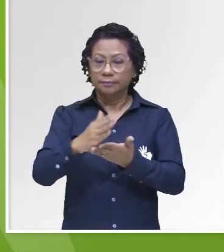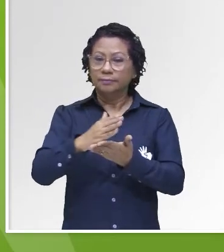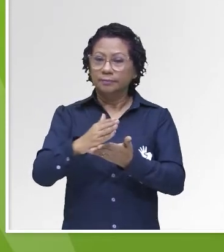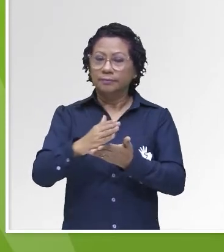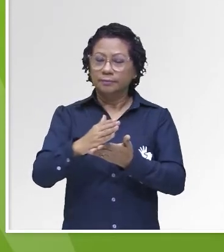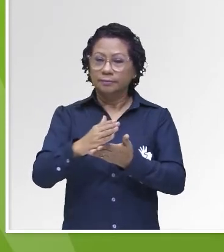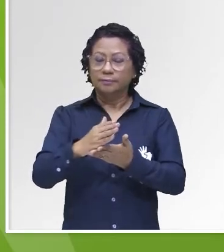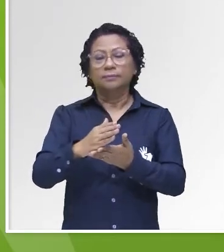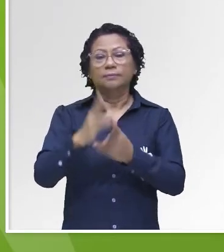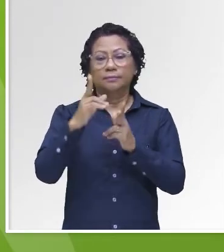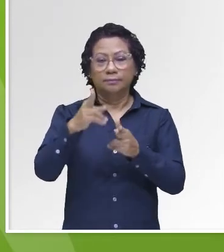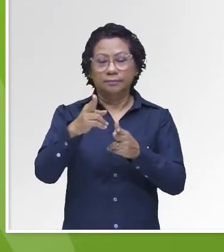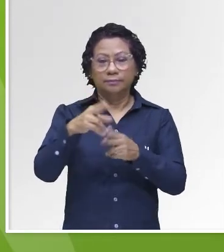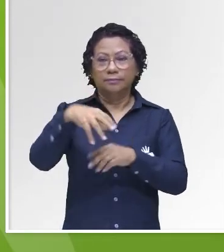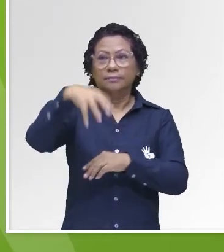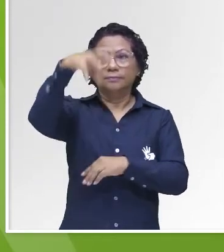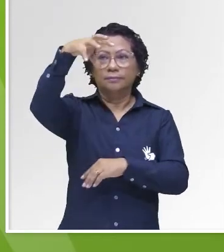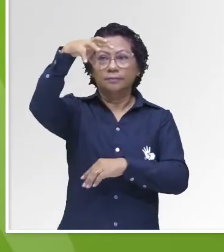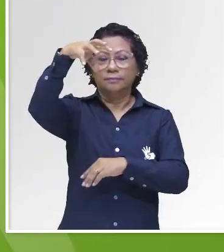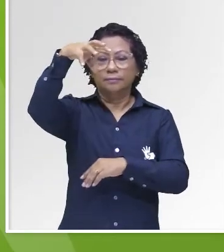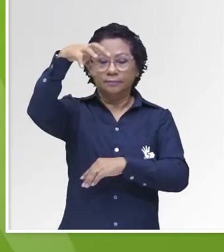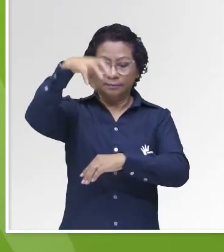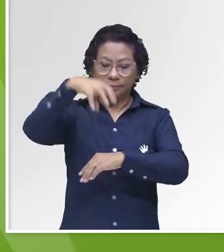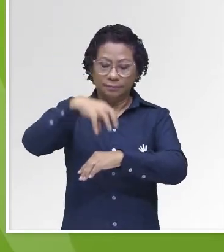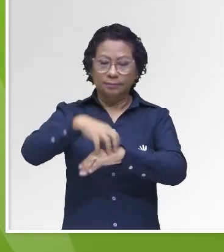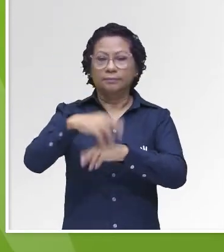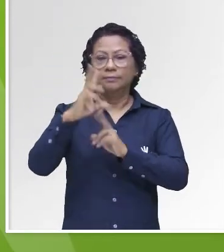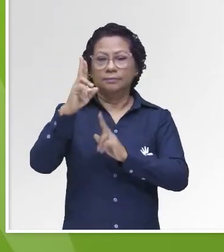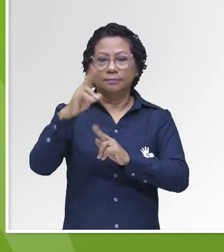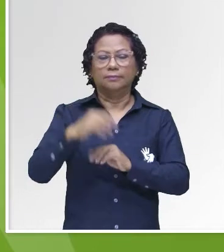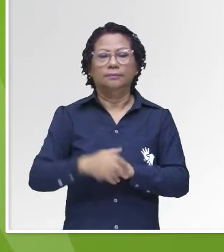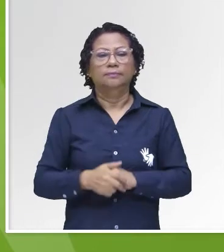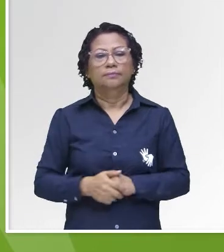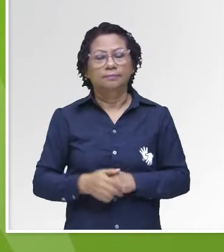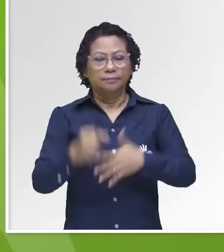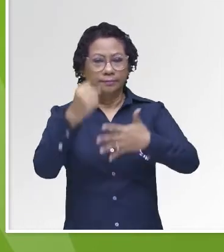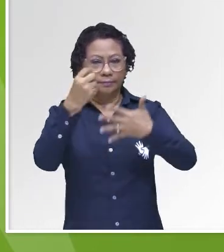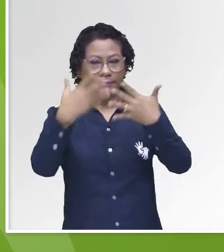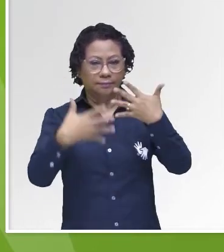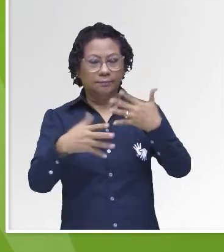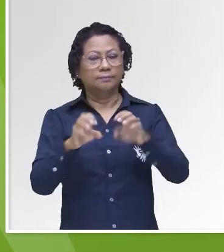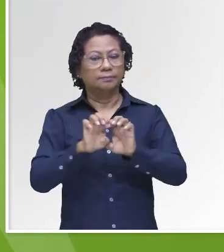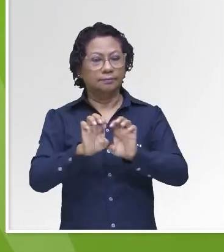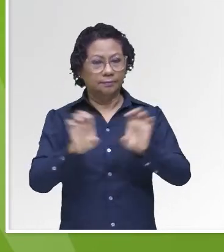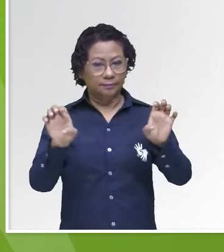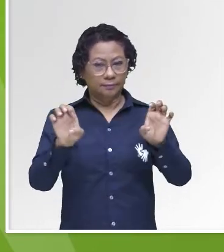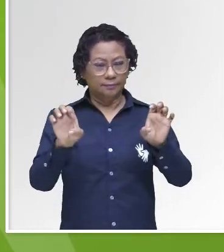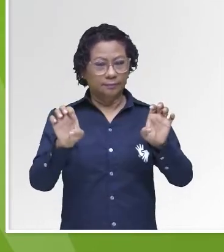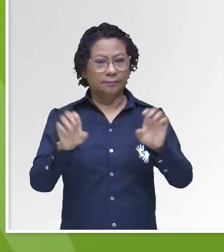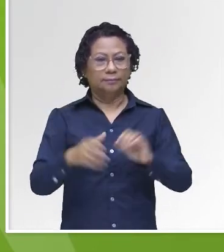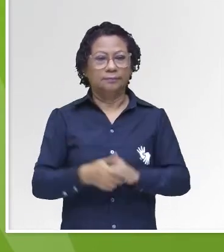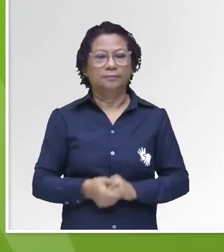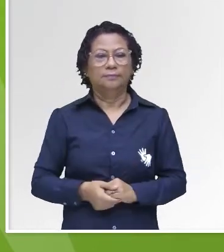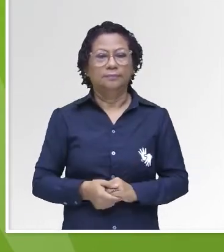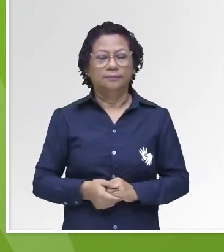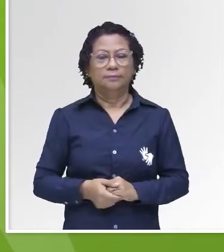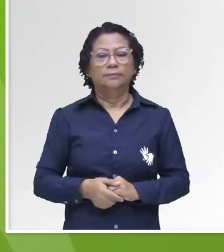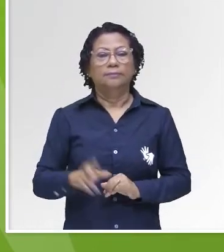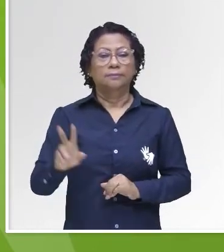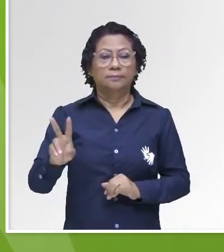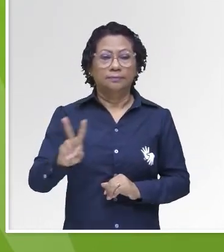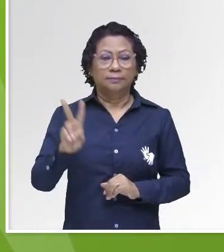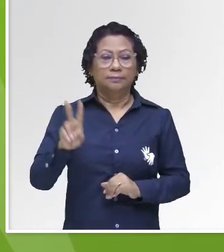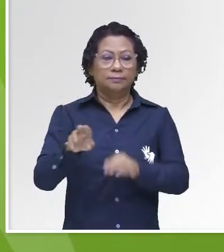descida, certo? Aí nós temos as equações do lançamento vertical, que é velocidade igual